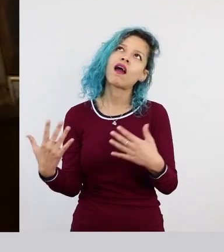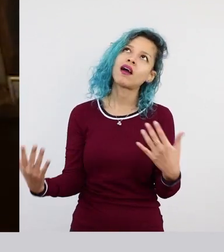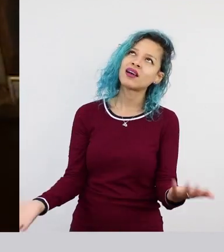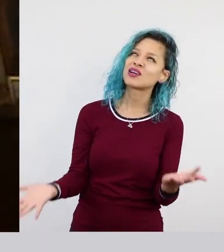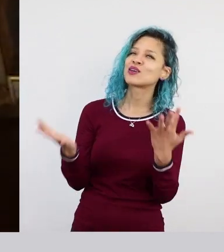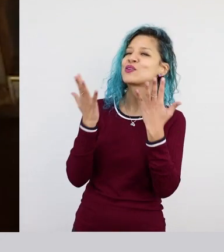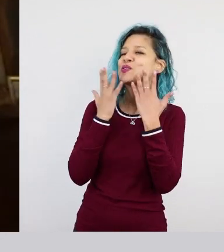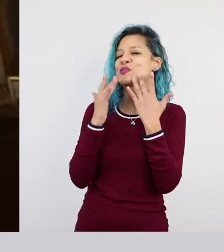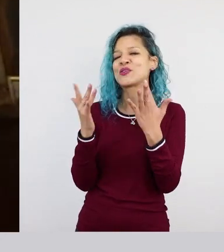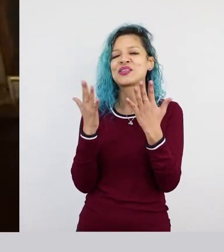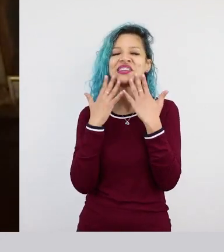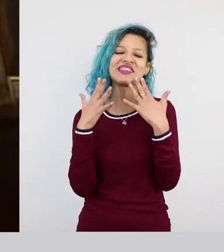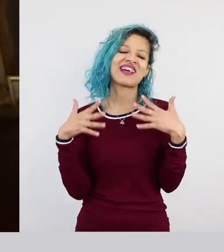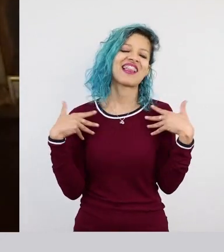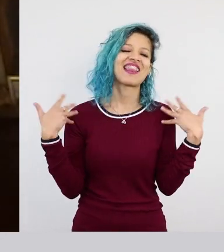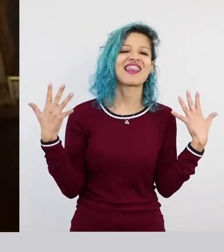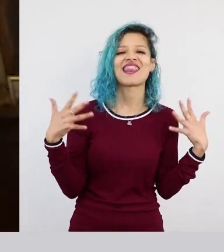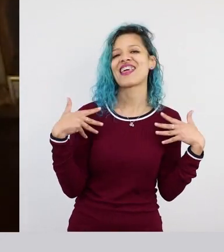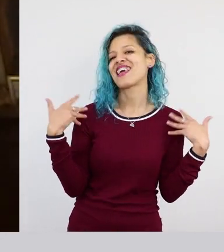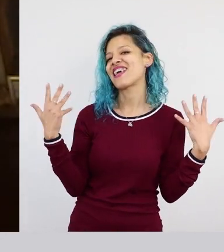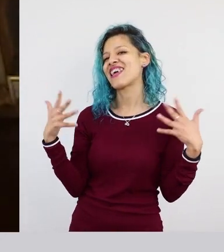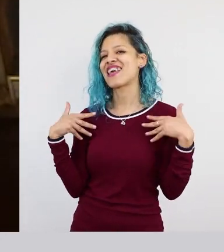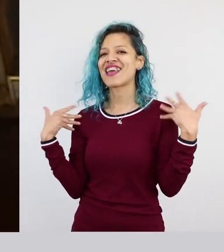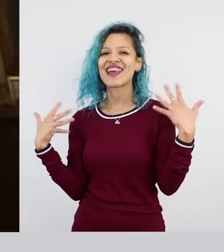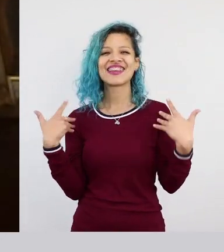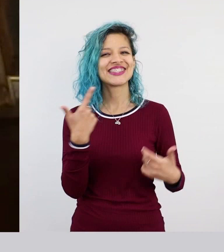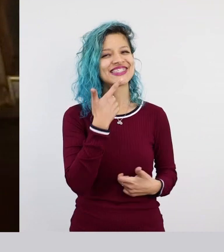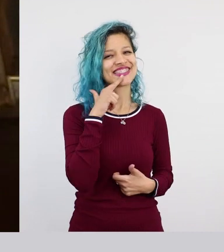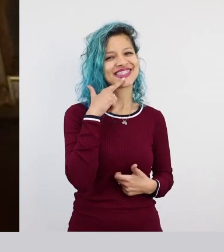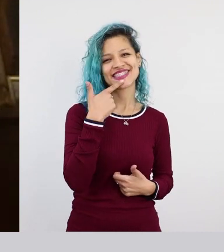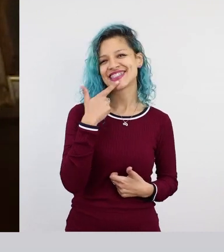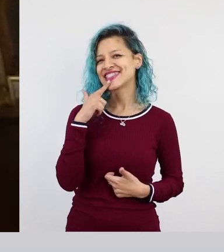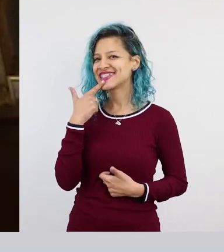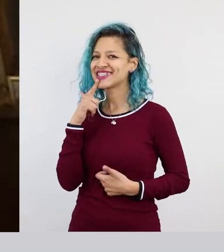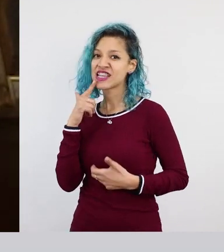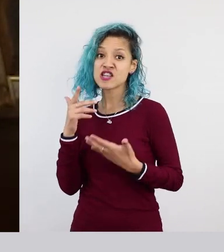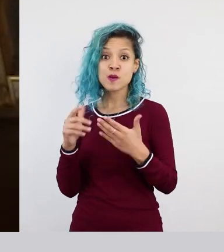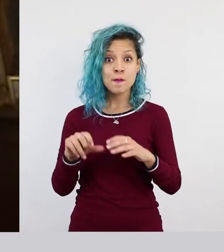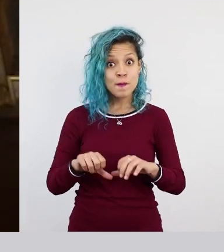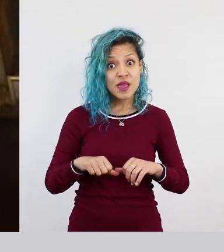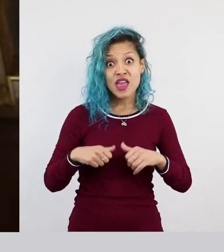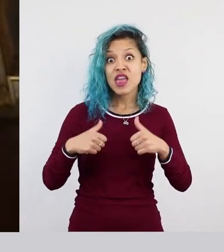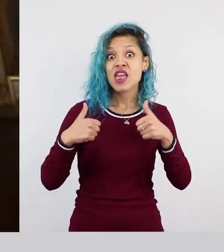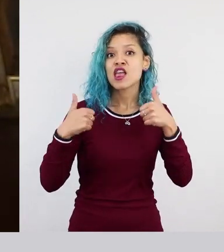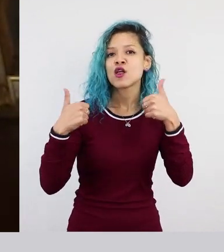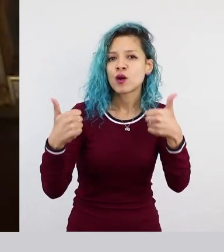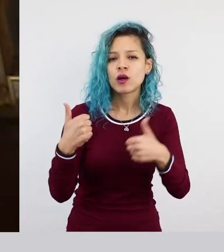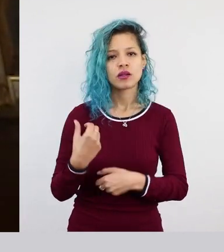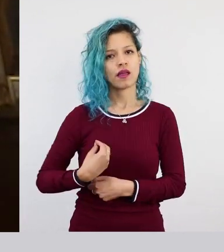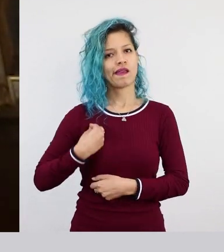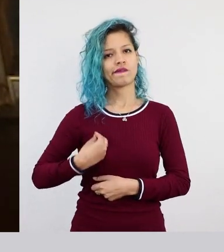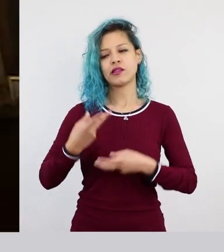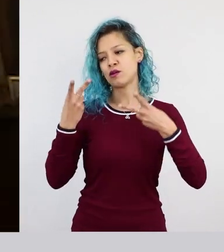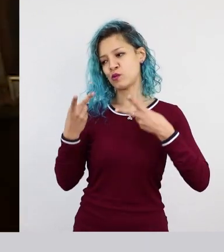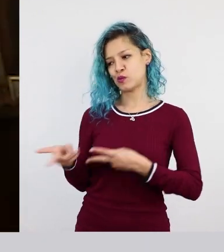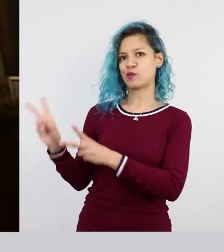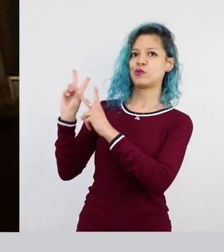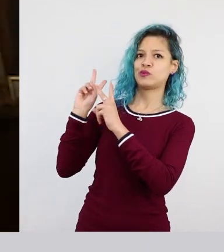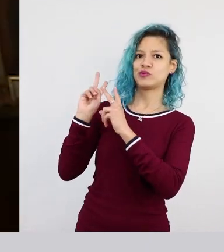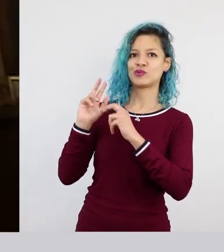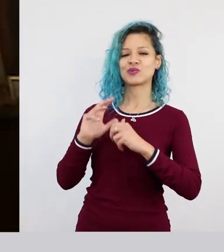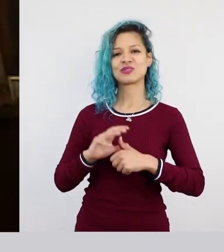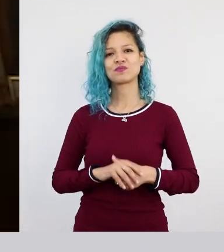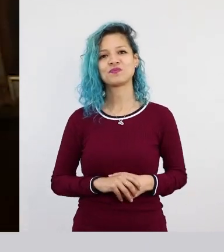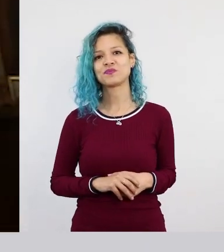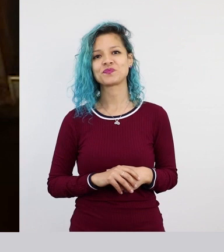mais colorido, tudo começou a ficar mais alegre, tudo começou a ficar mais contente, e a gente pôde continuar com a nossa vida. Bom,